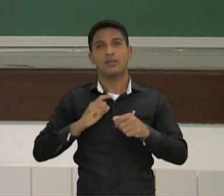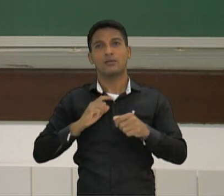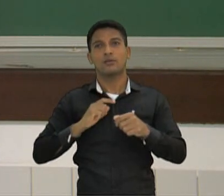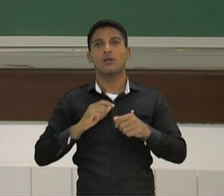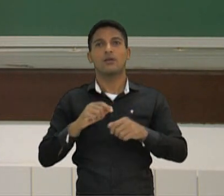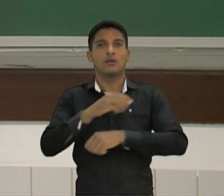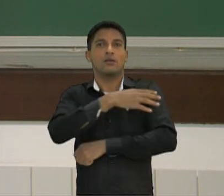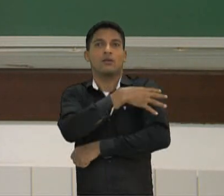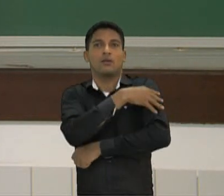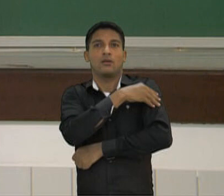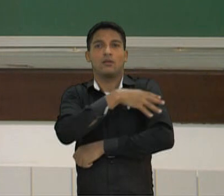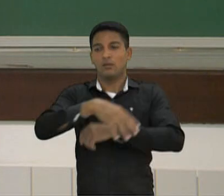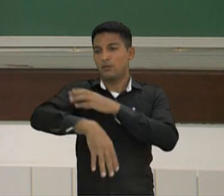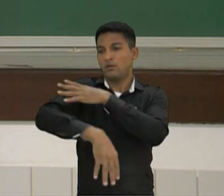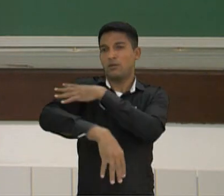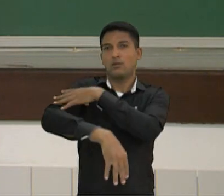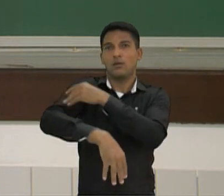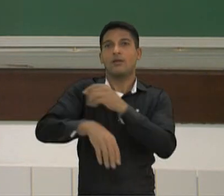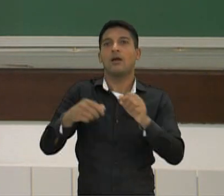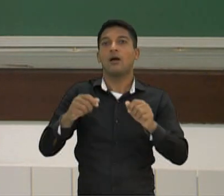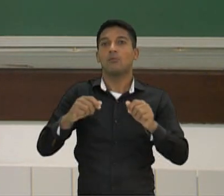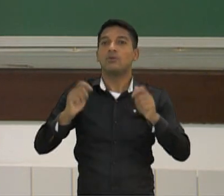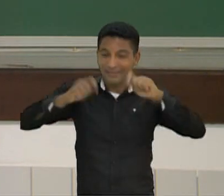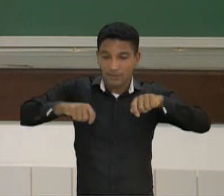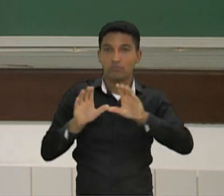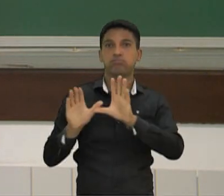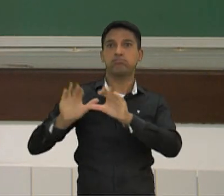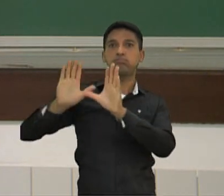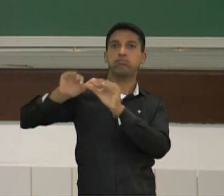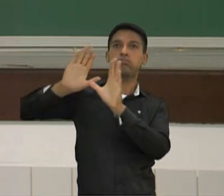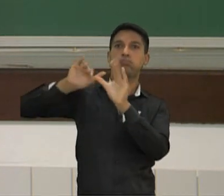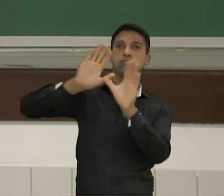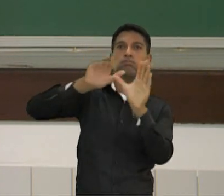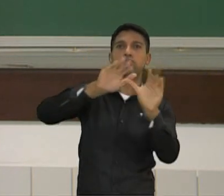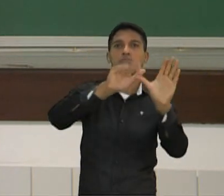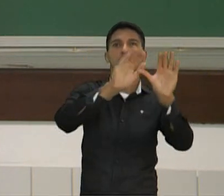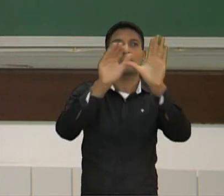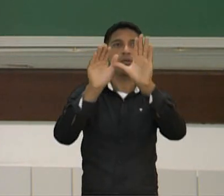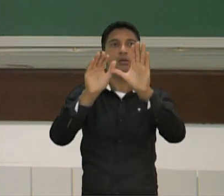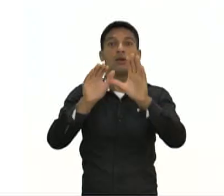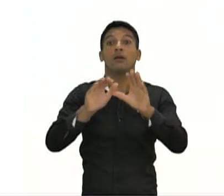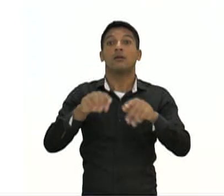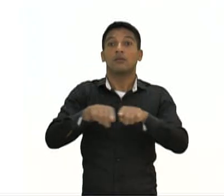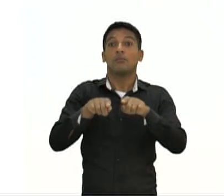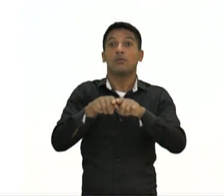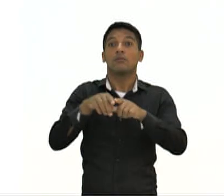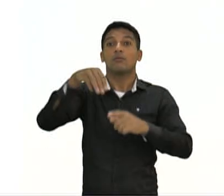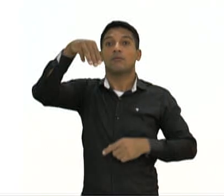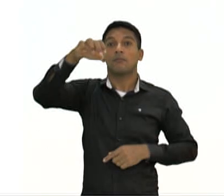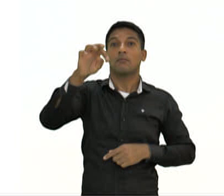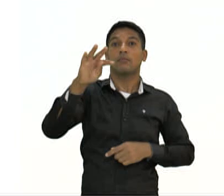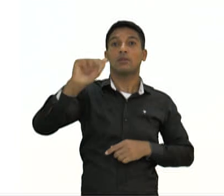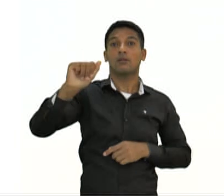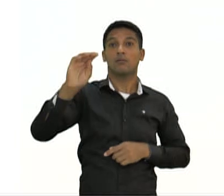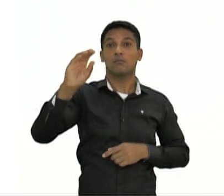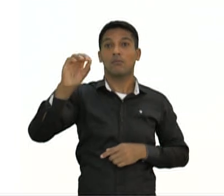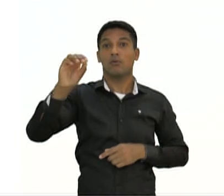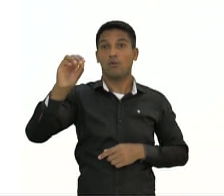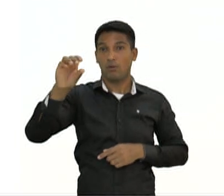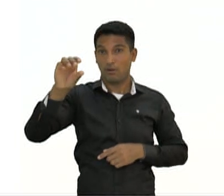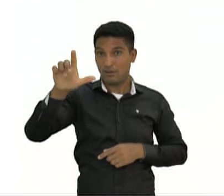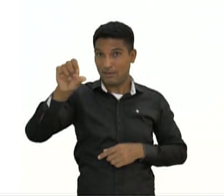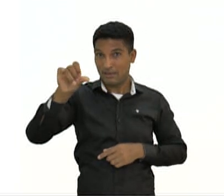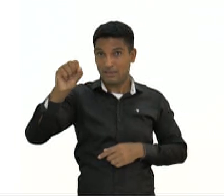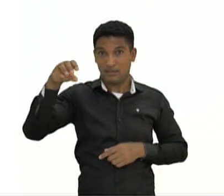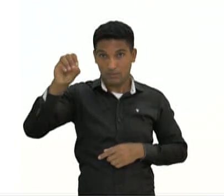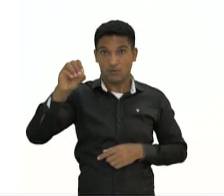separado do corpo dela. Tudo bem? Vamos prosseguir. E o metabolismo elevado. O metabolismo elevado justamente por quê? Porque